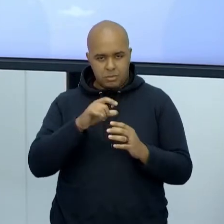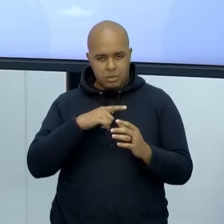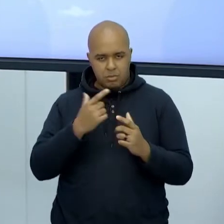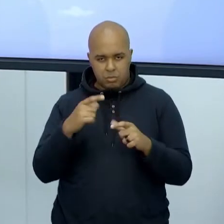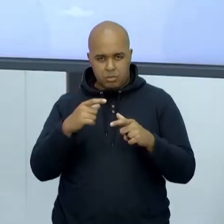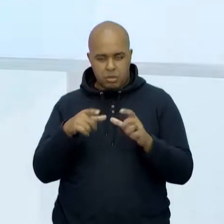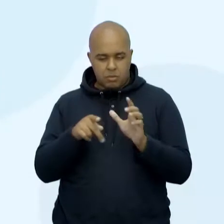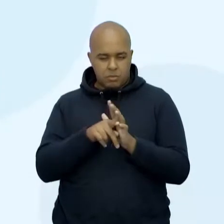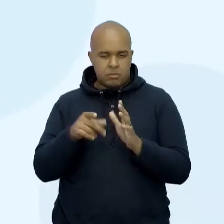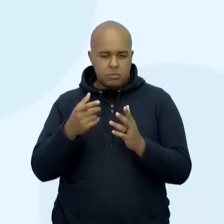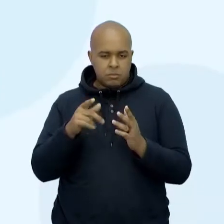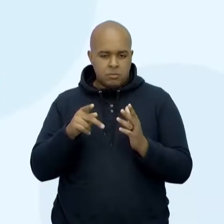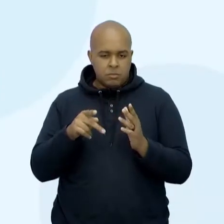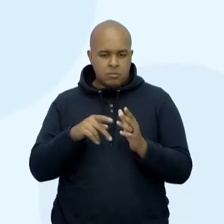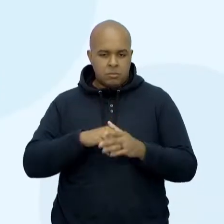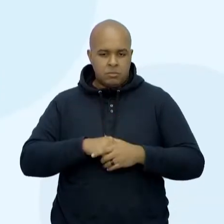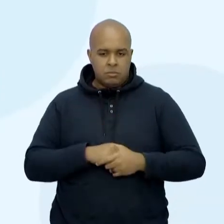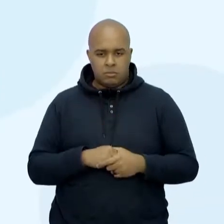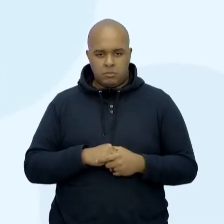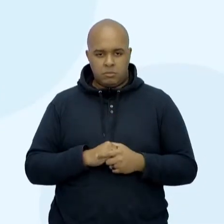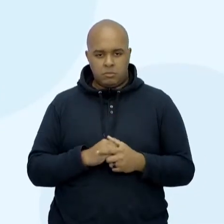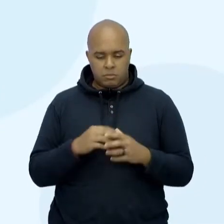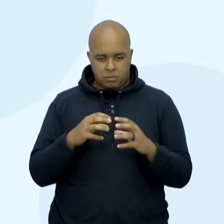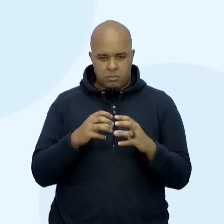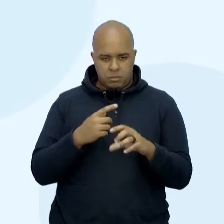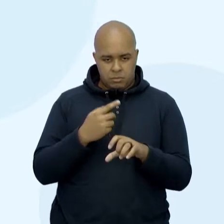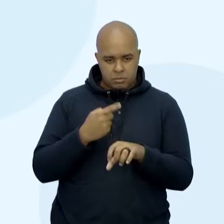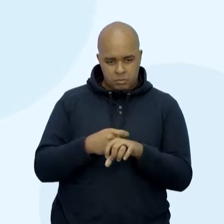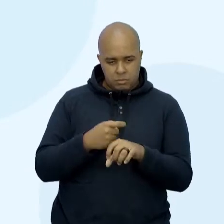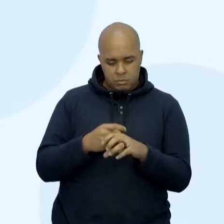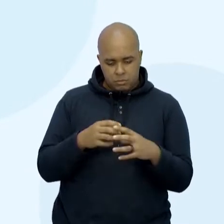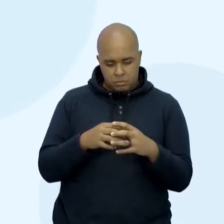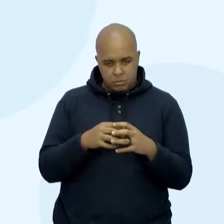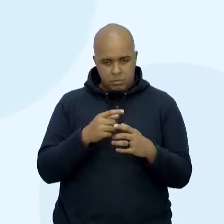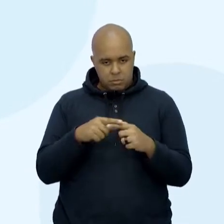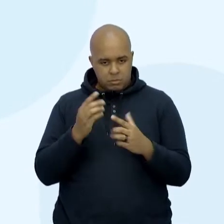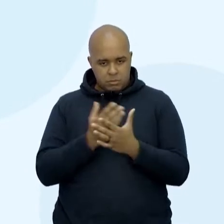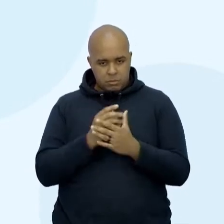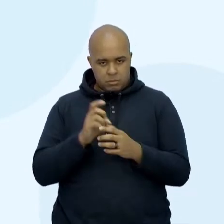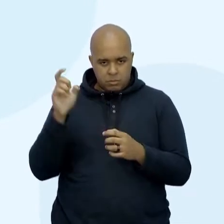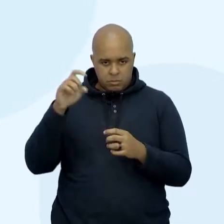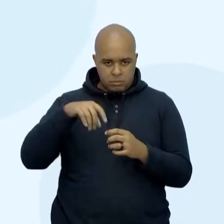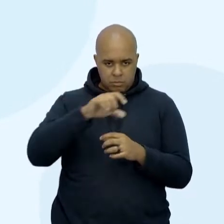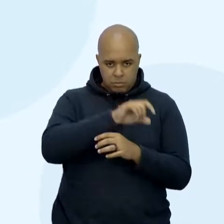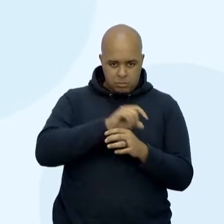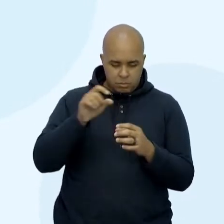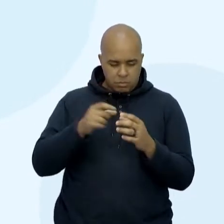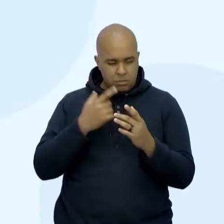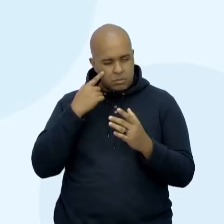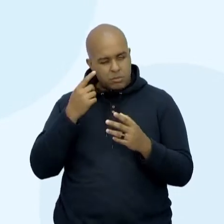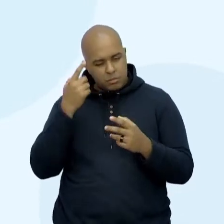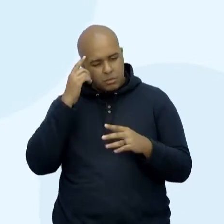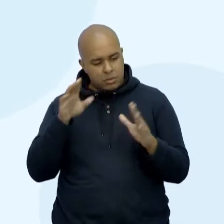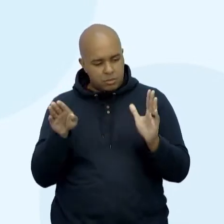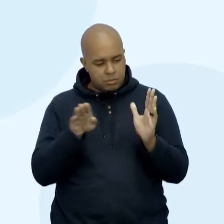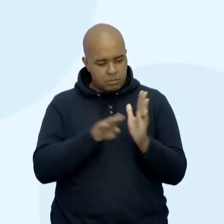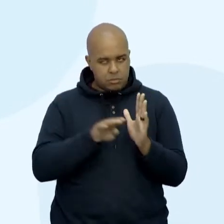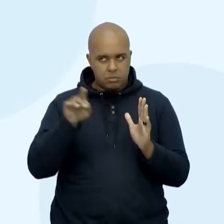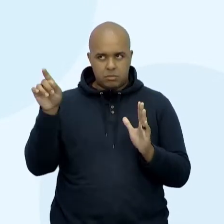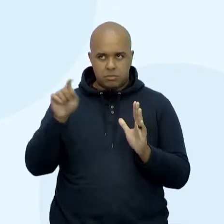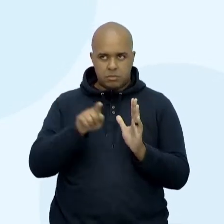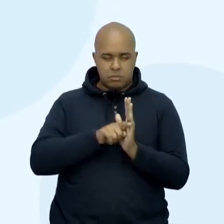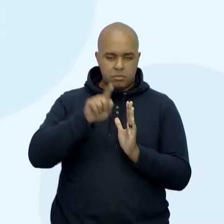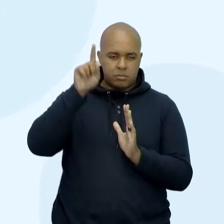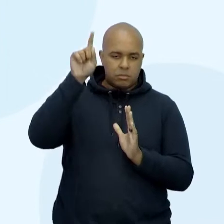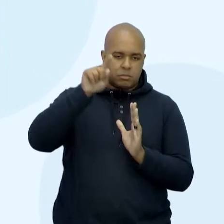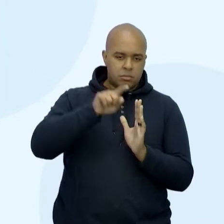lugar realmente bem maciço, porque algumas partículas voltaram, né? Então ele pensou que bateu lá e voltou,